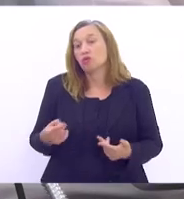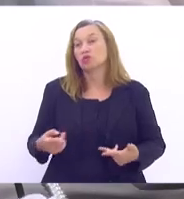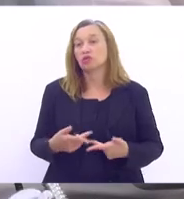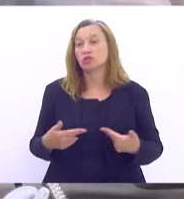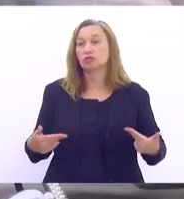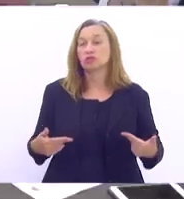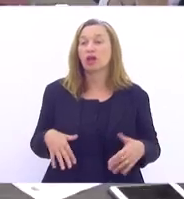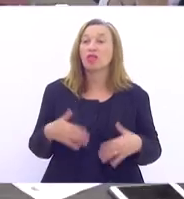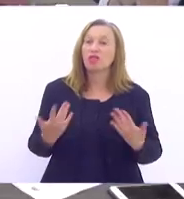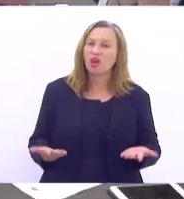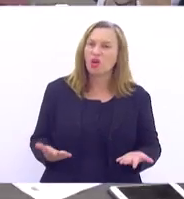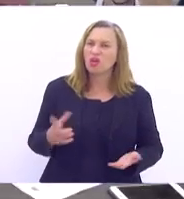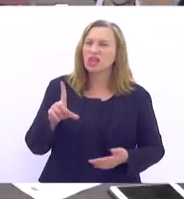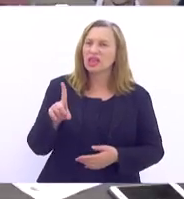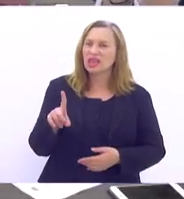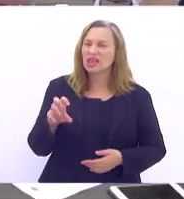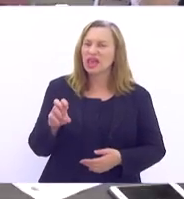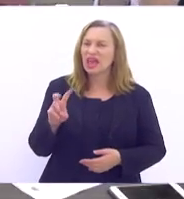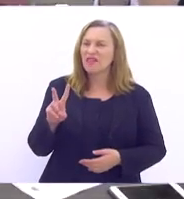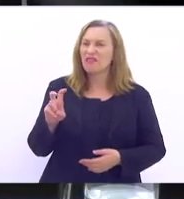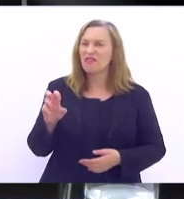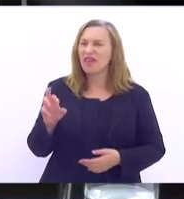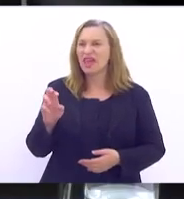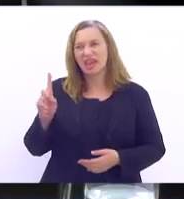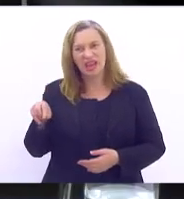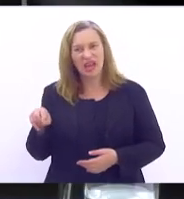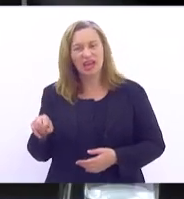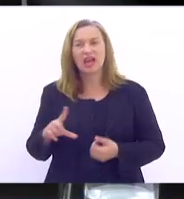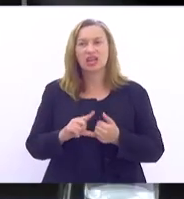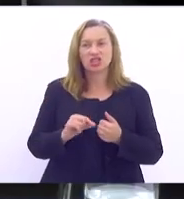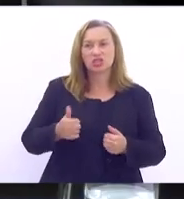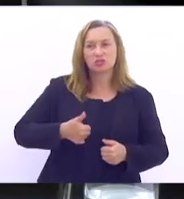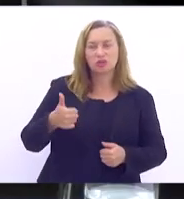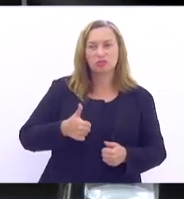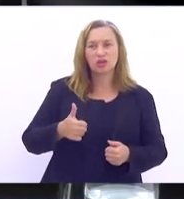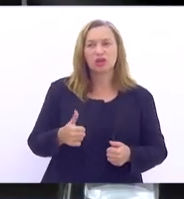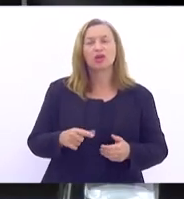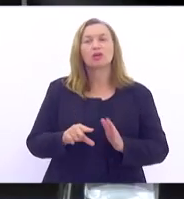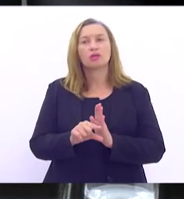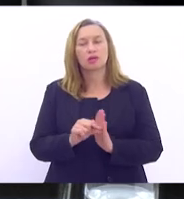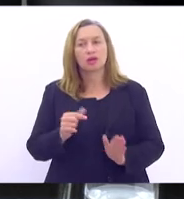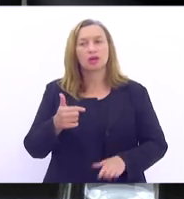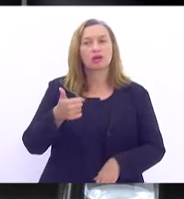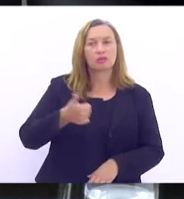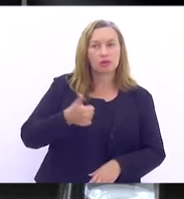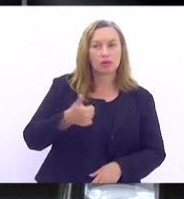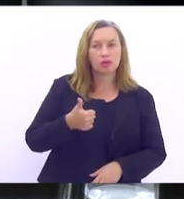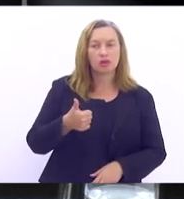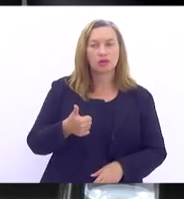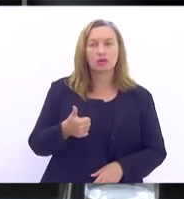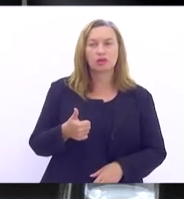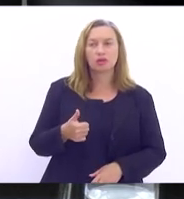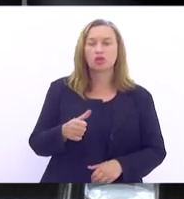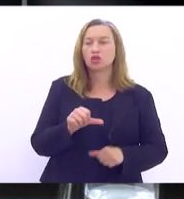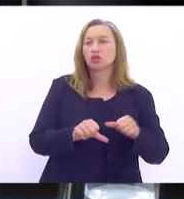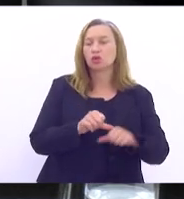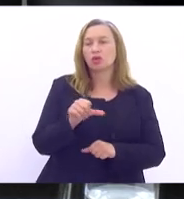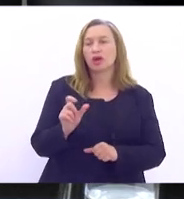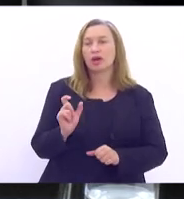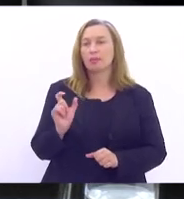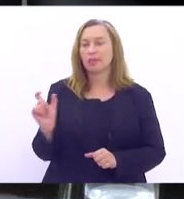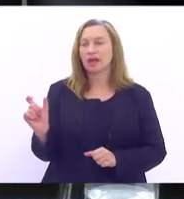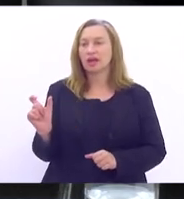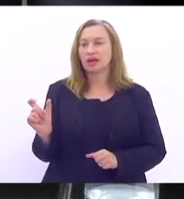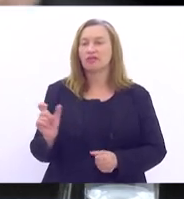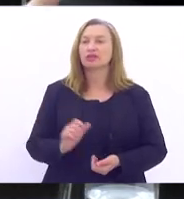Deverá. Tem que trocar no artigo 1º e no parágrafo 1º. Trocar o poderá por deverá. Por deverá.